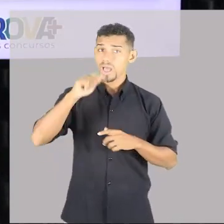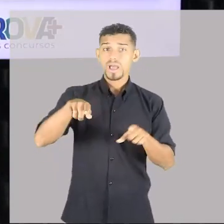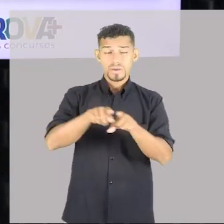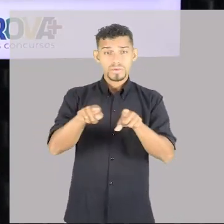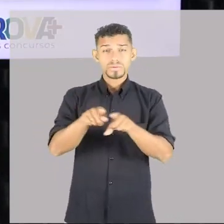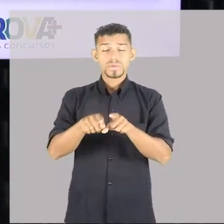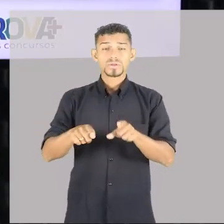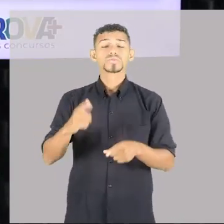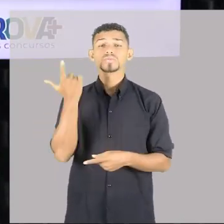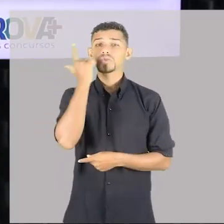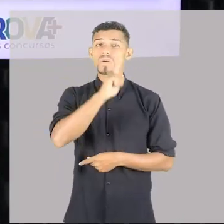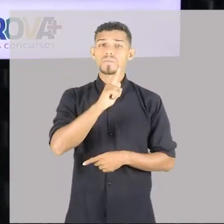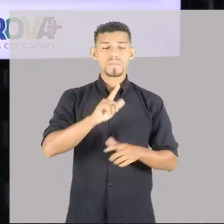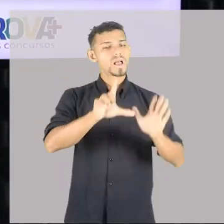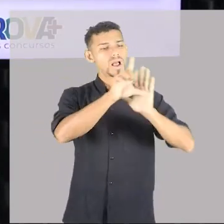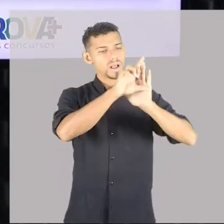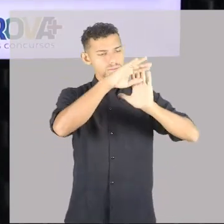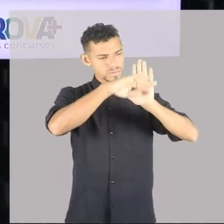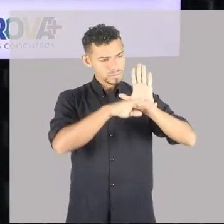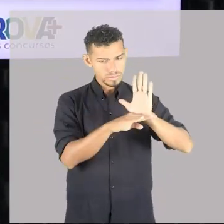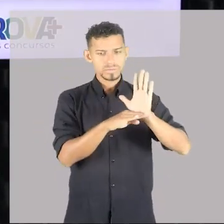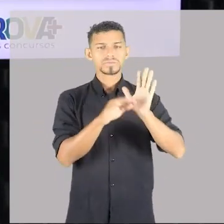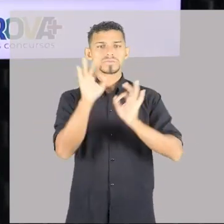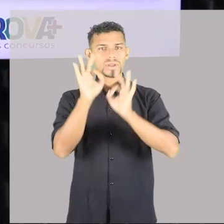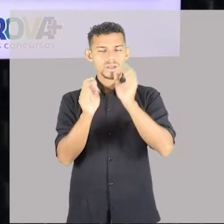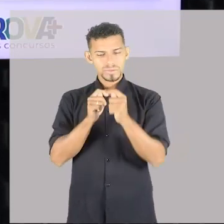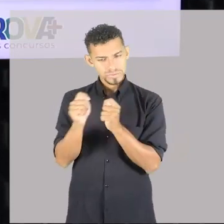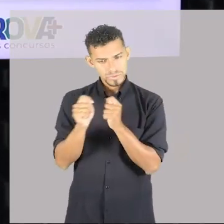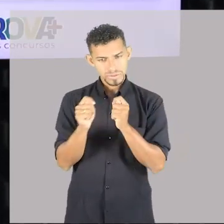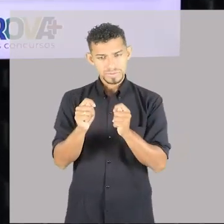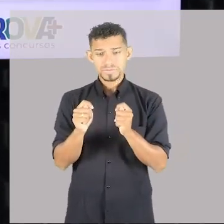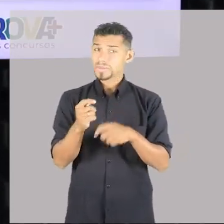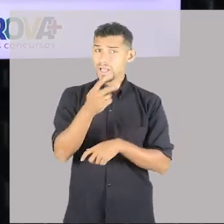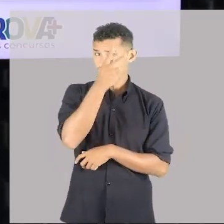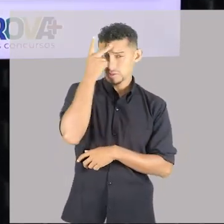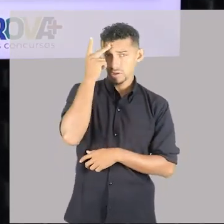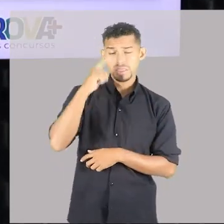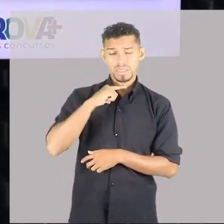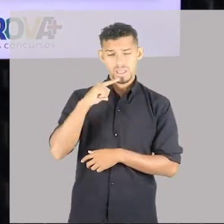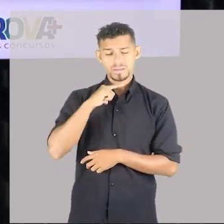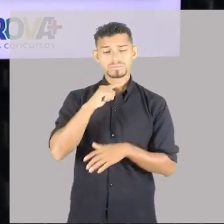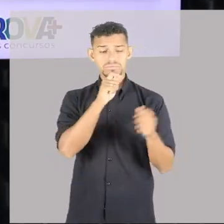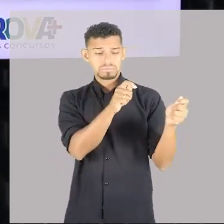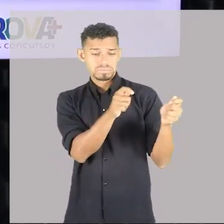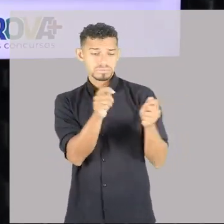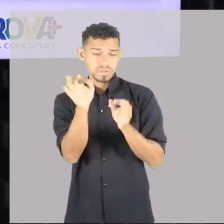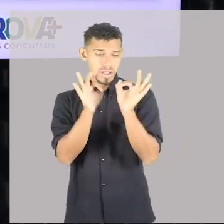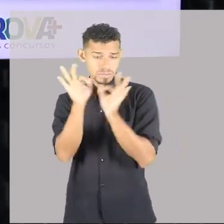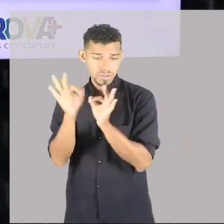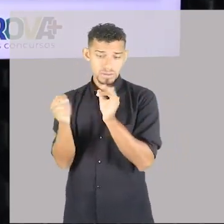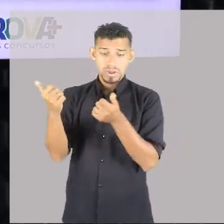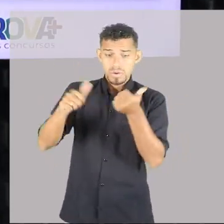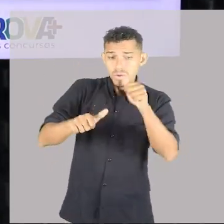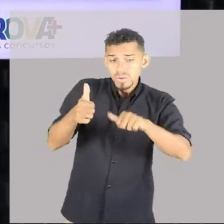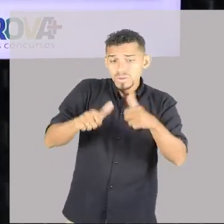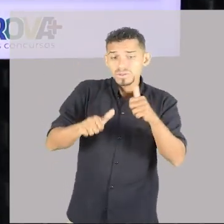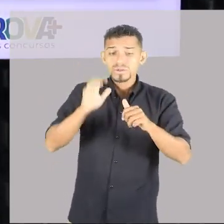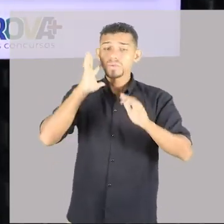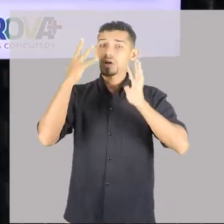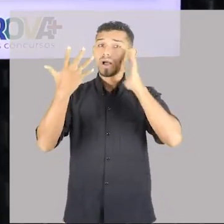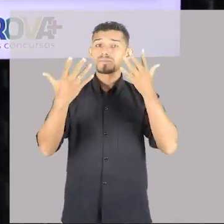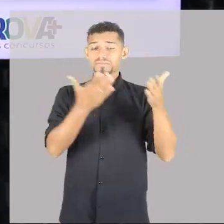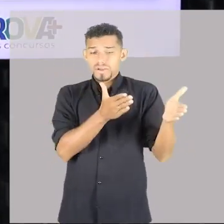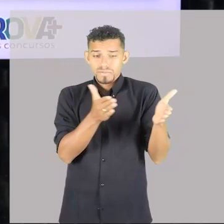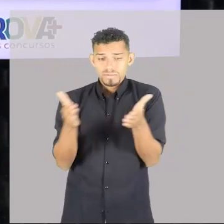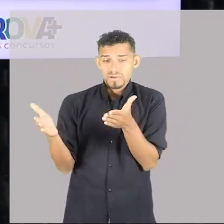nos dá a lei de processo administrativo, que garante que as pessoas têm essa possibilidade de rediscutir as suas causas em algumas